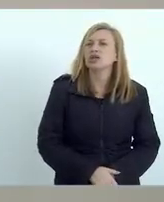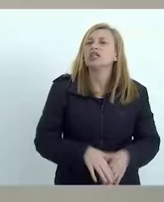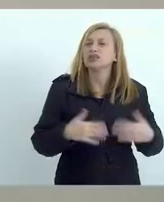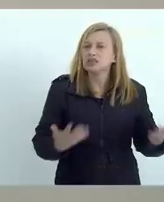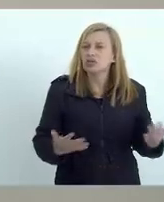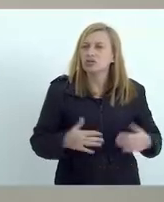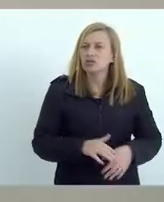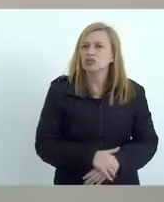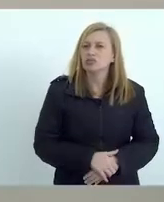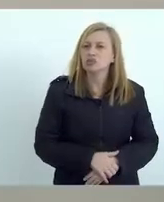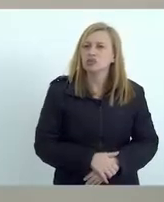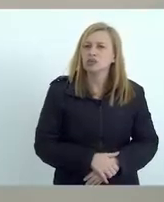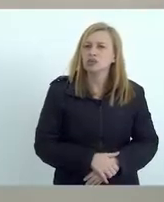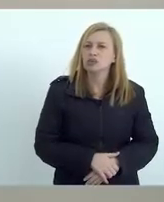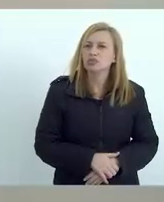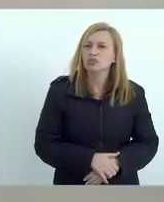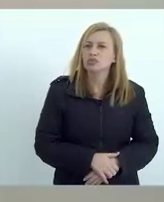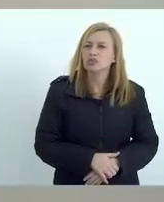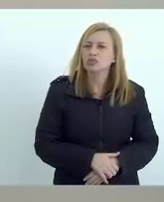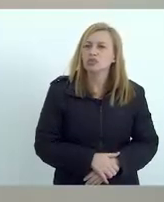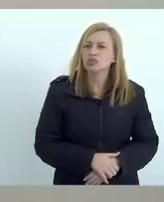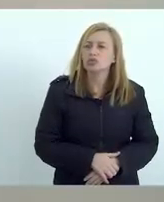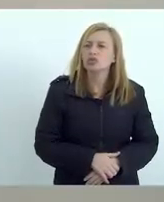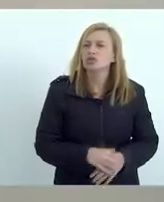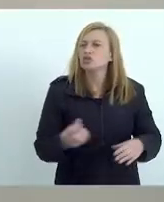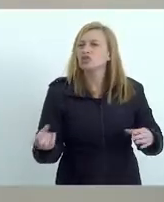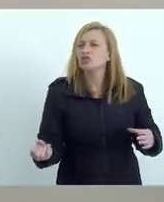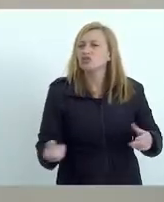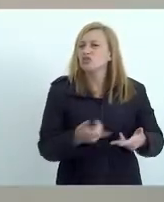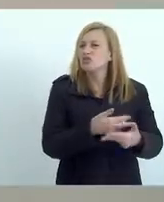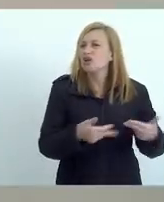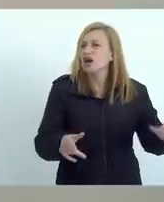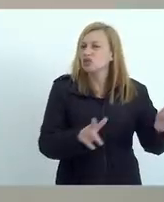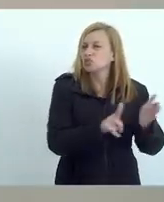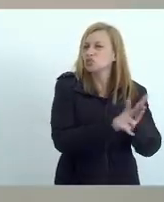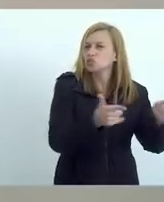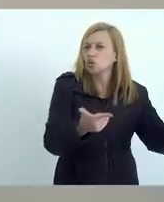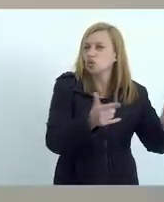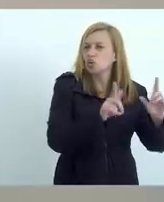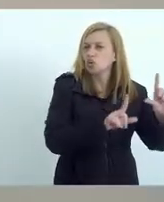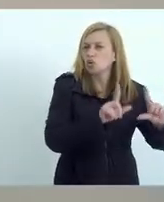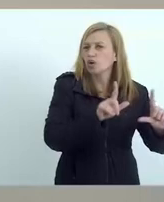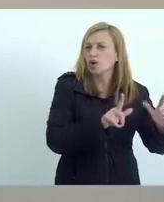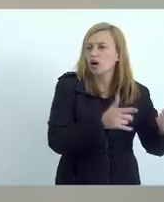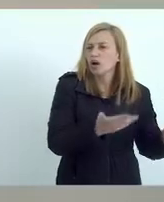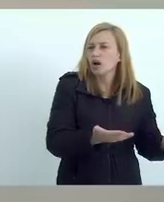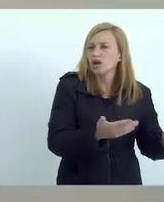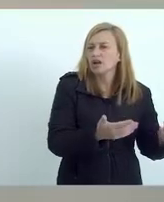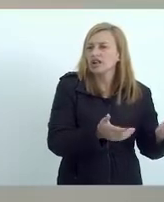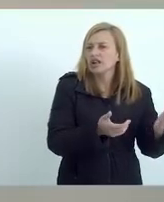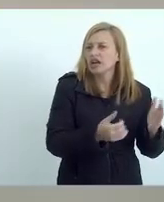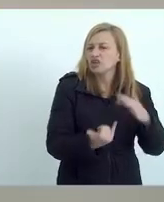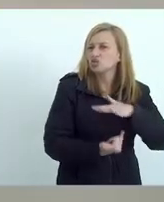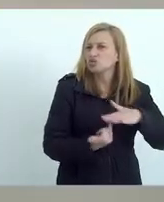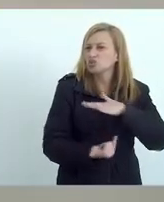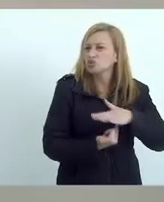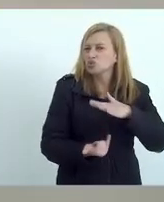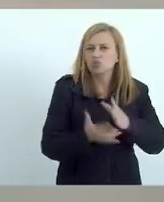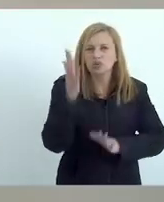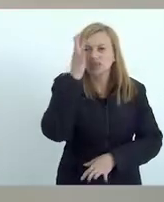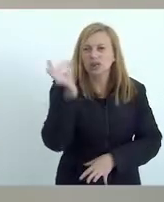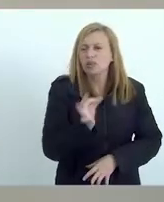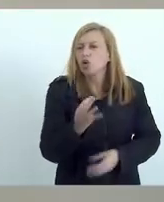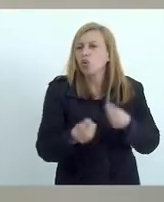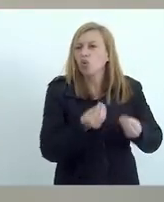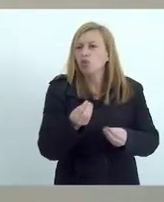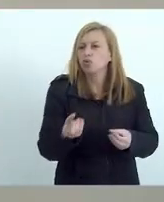foi foi lançado aqui em vários jornais que a instituição ela ela não